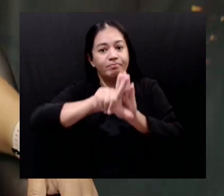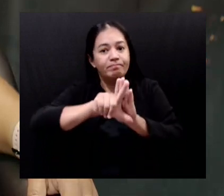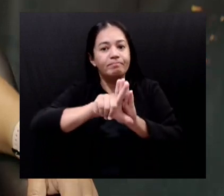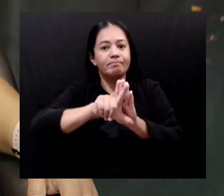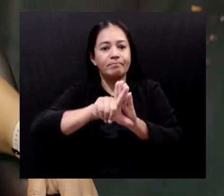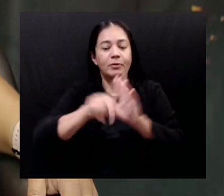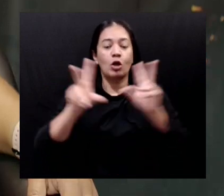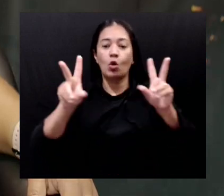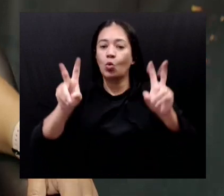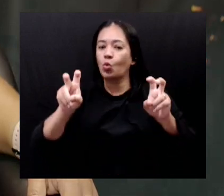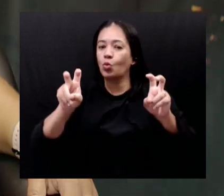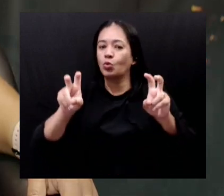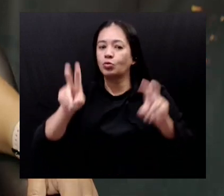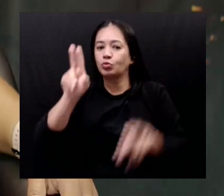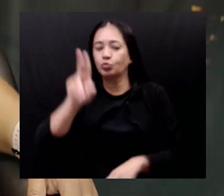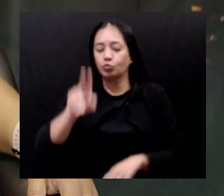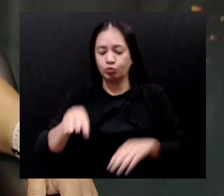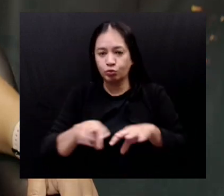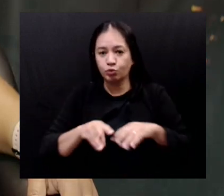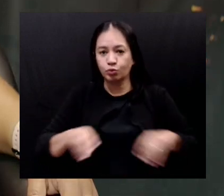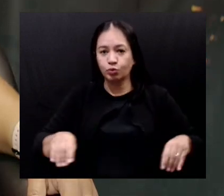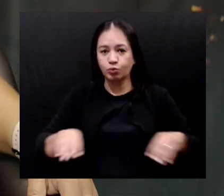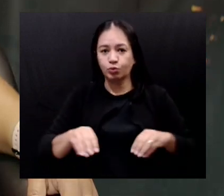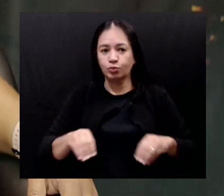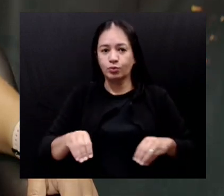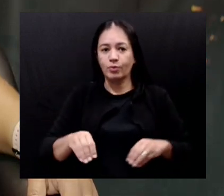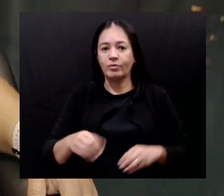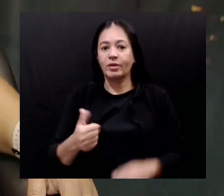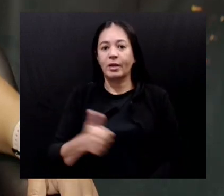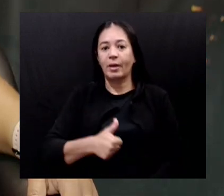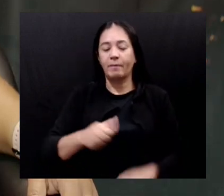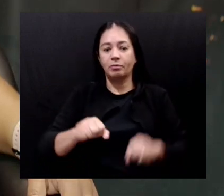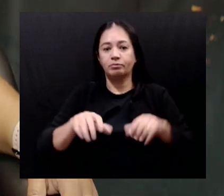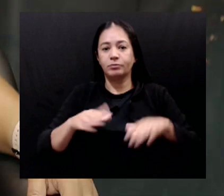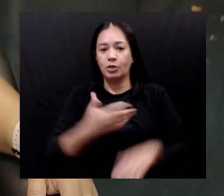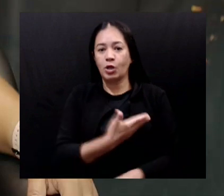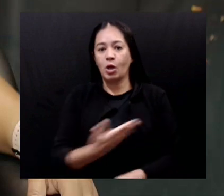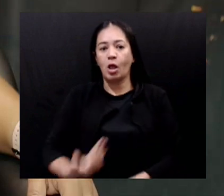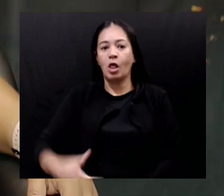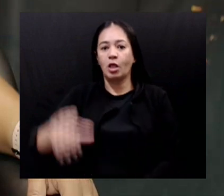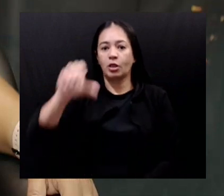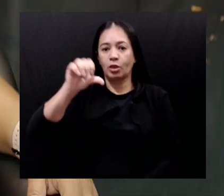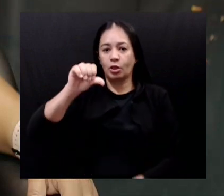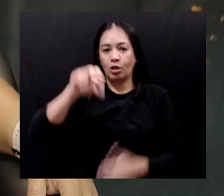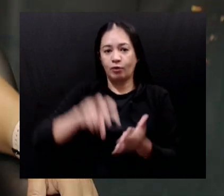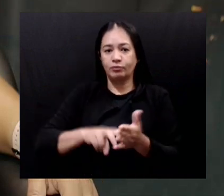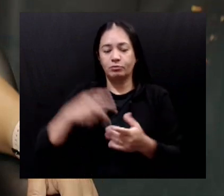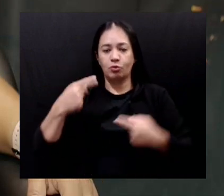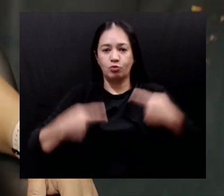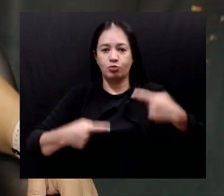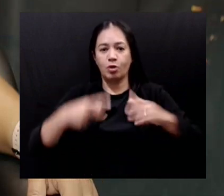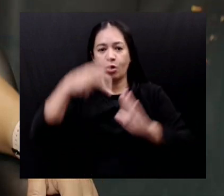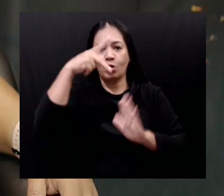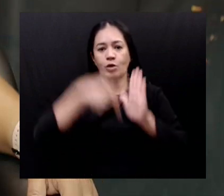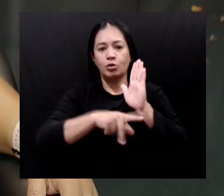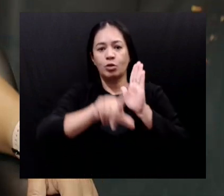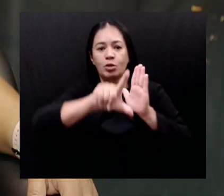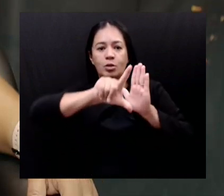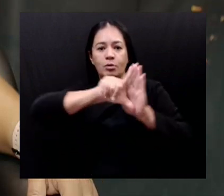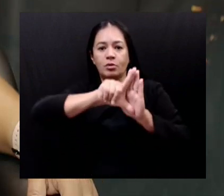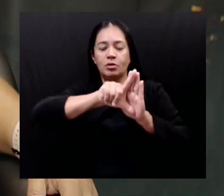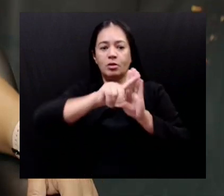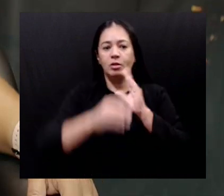solo. A primeira audiência pública será às 9 da manhã, com o debate sobre o projeto de lei complementar 74